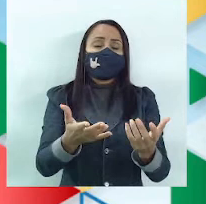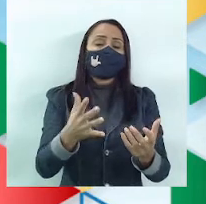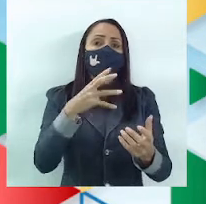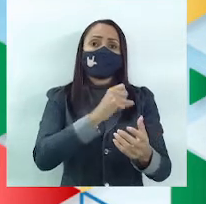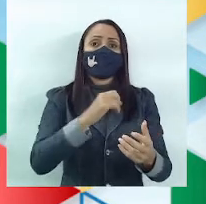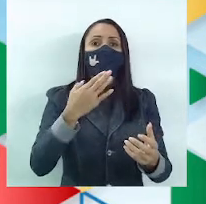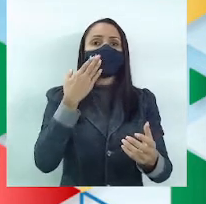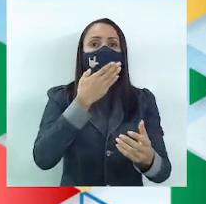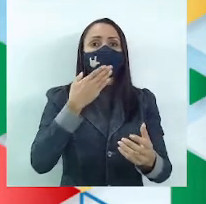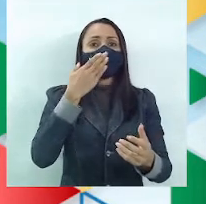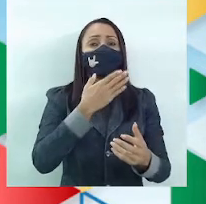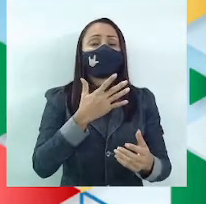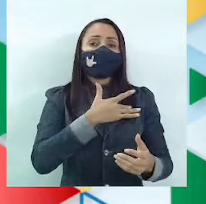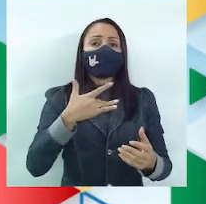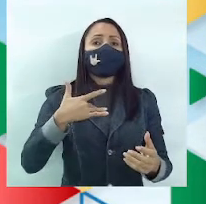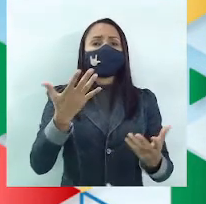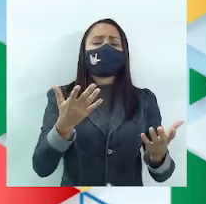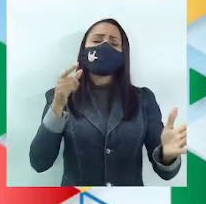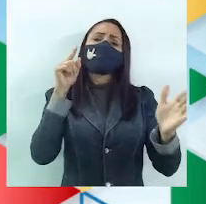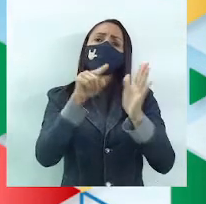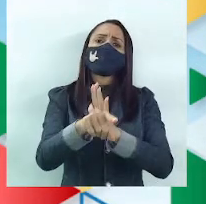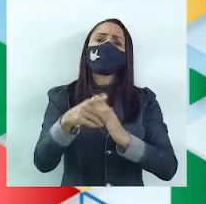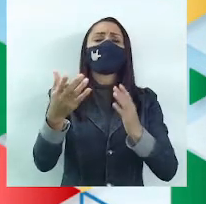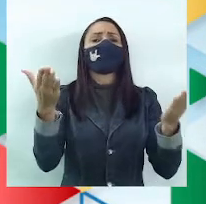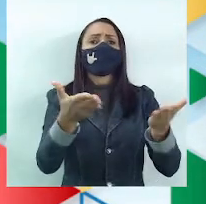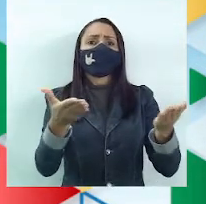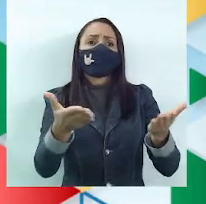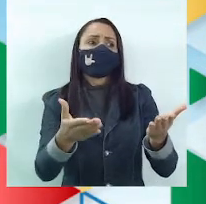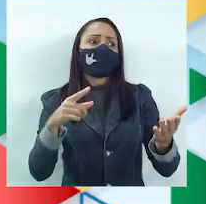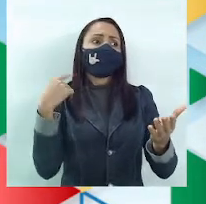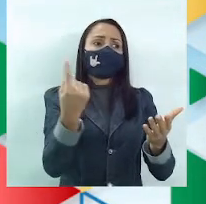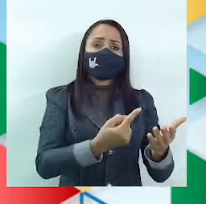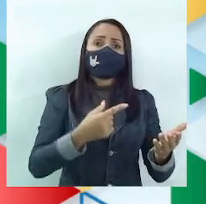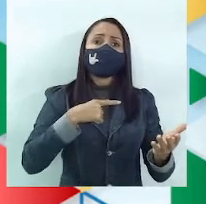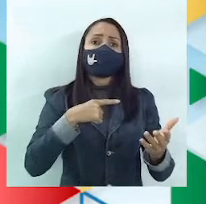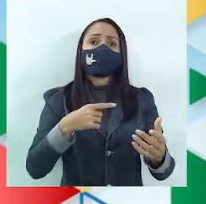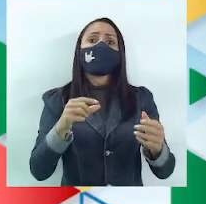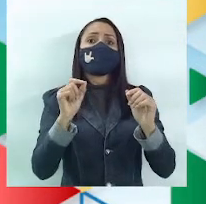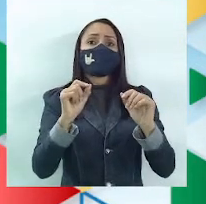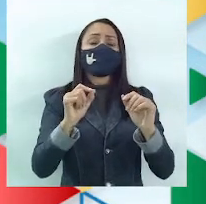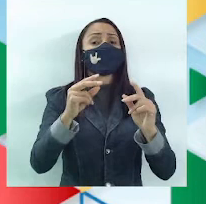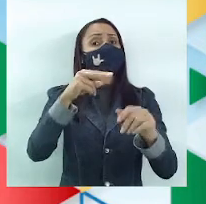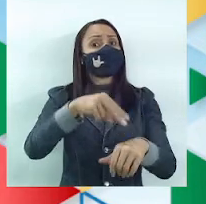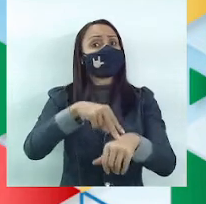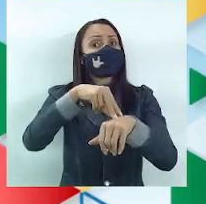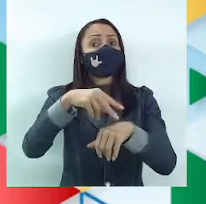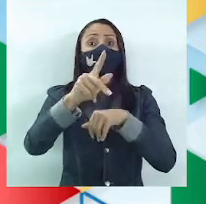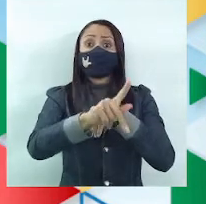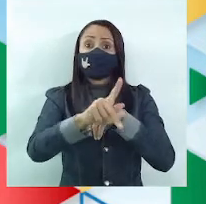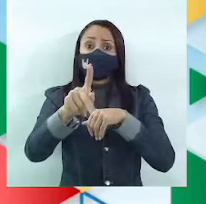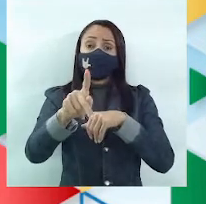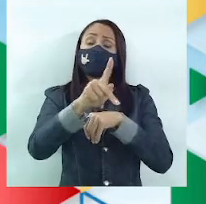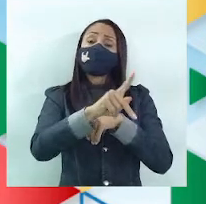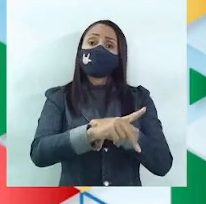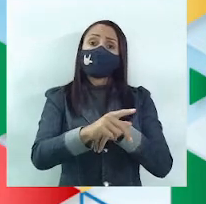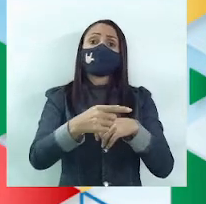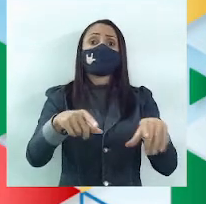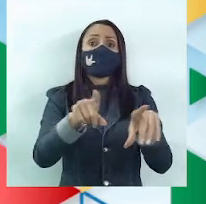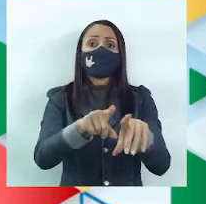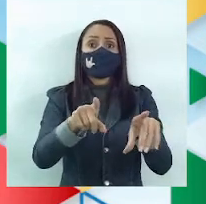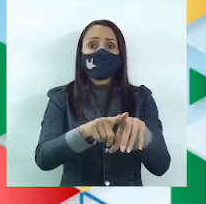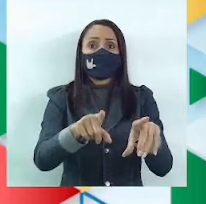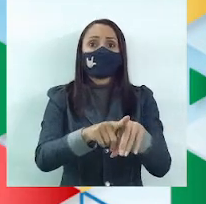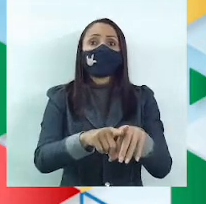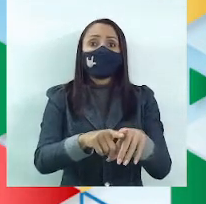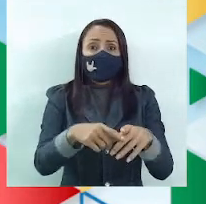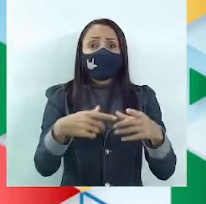Bucal. Aí vocês podem me perguntar, hoje nós temos aqui o que? A presença de um professor, ele é também